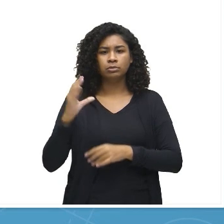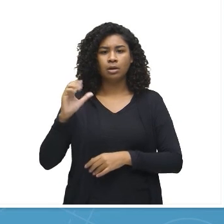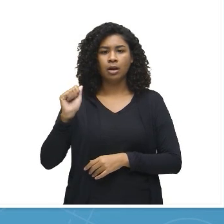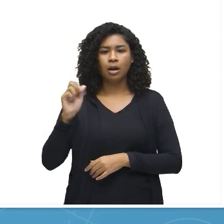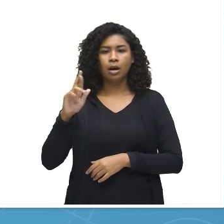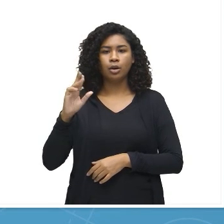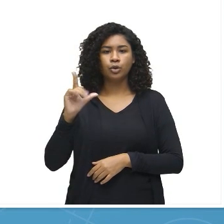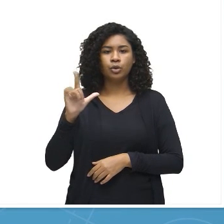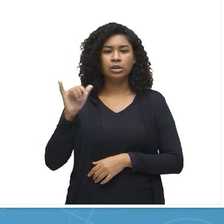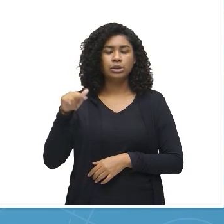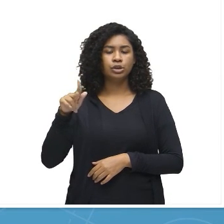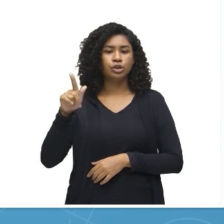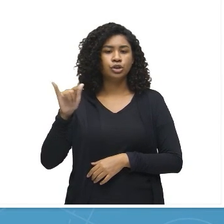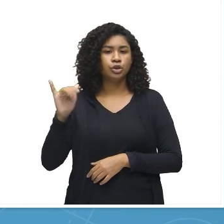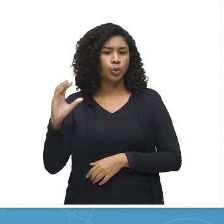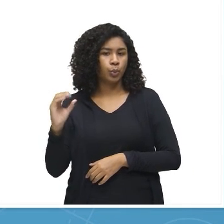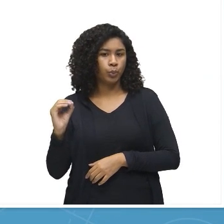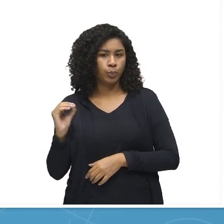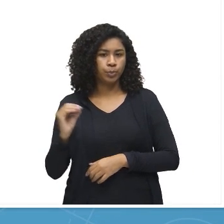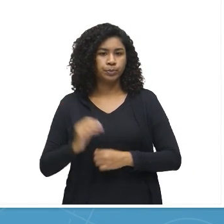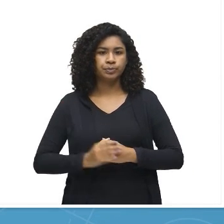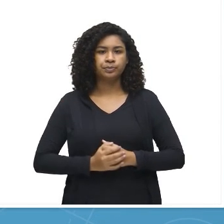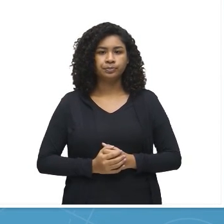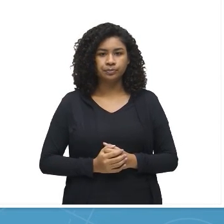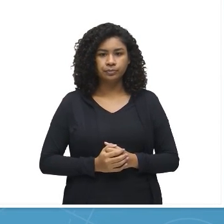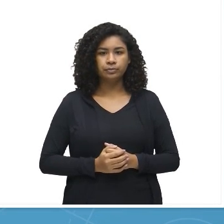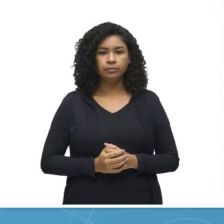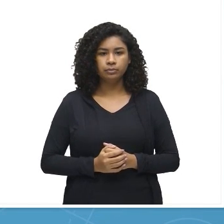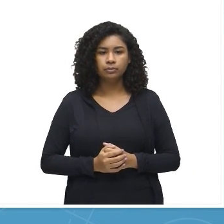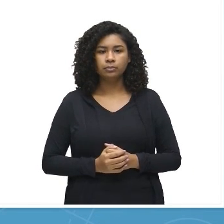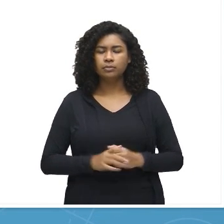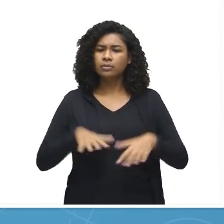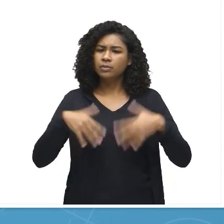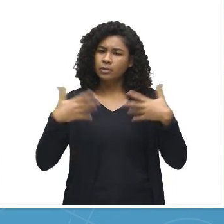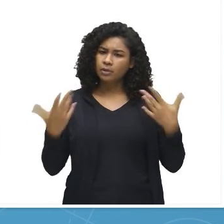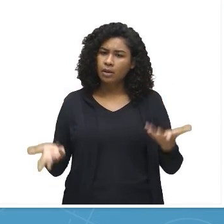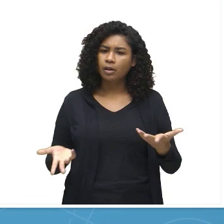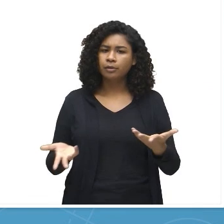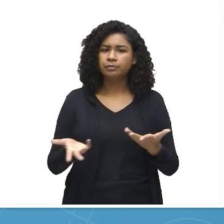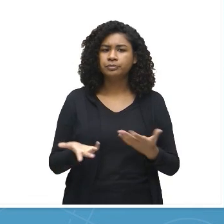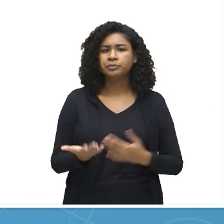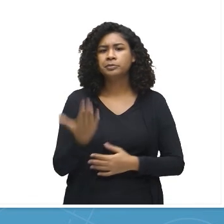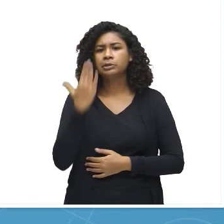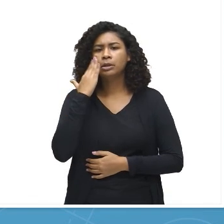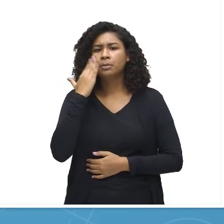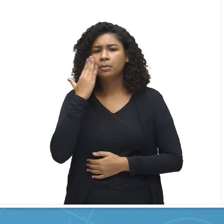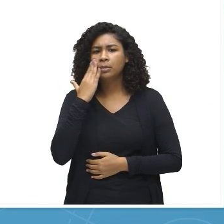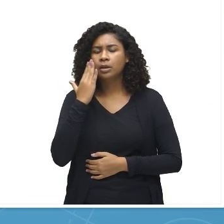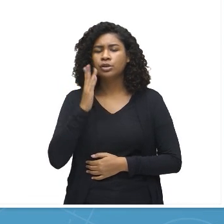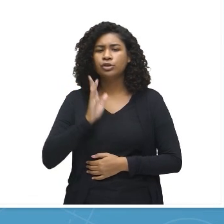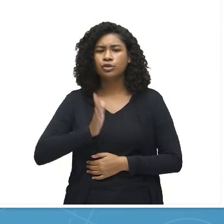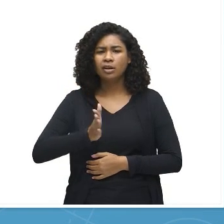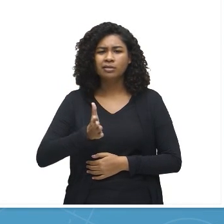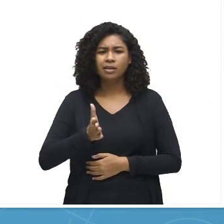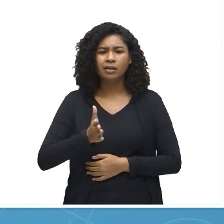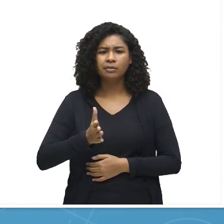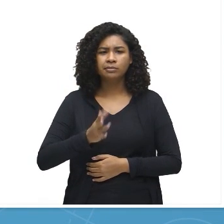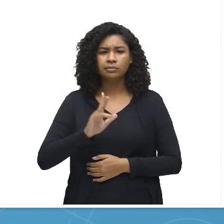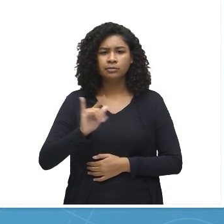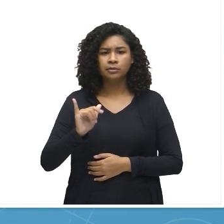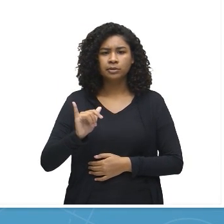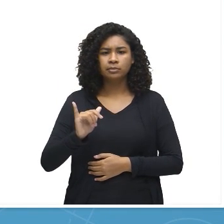carolíngio. Vamos lá? Então, a gente vai já verificar aqui o que foi esse